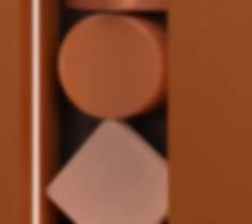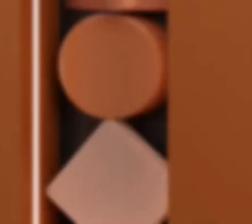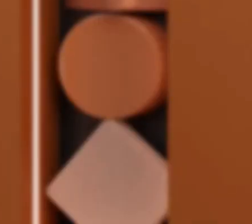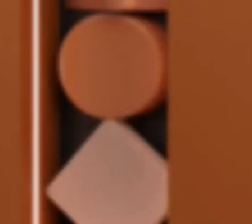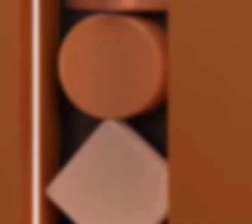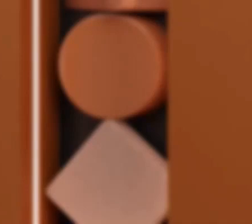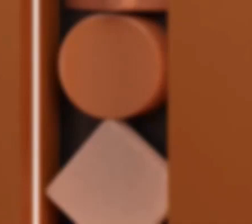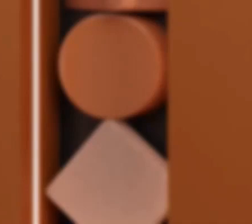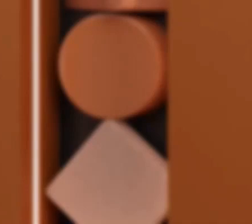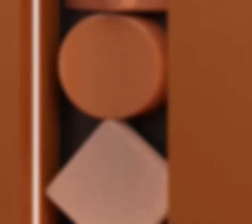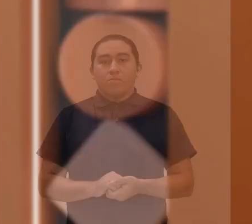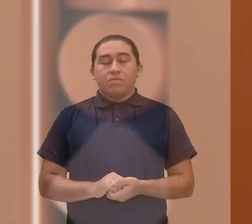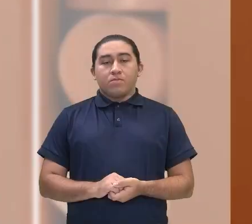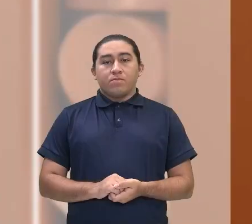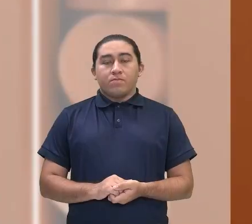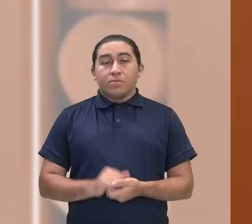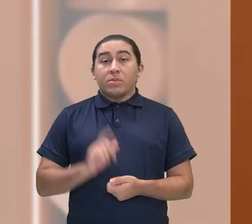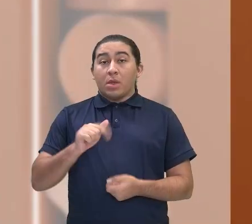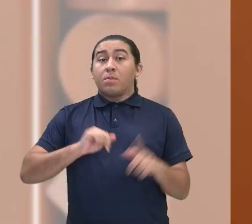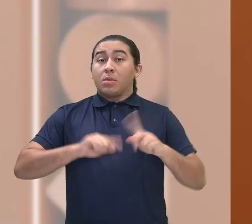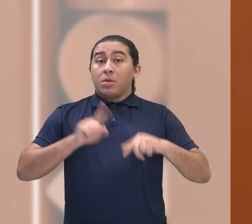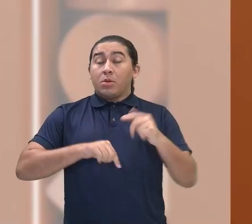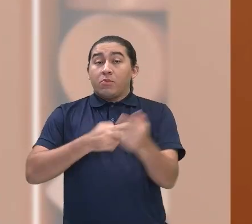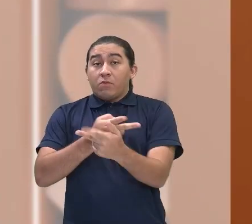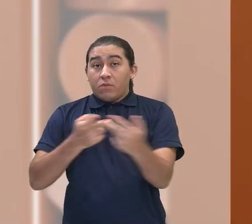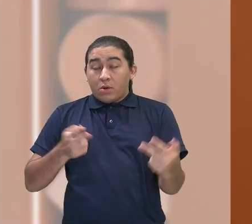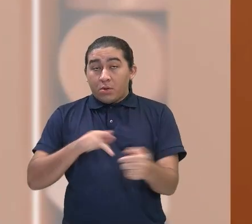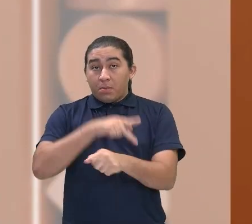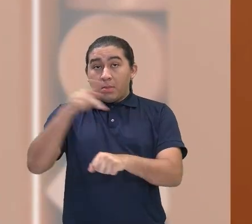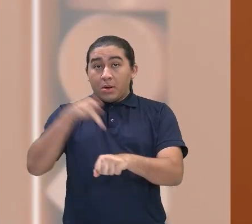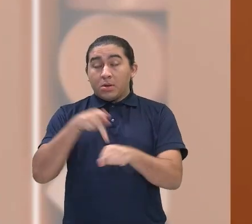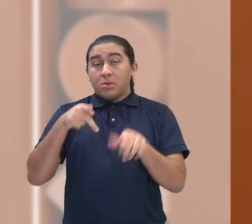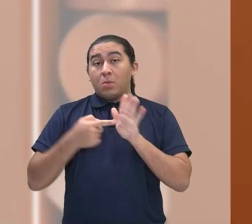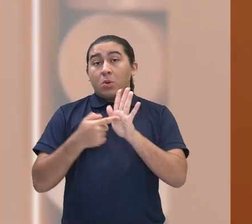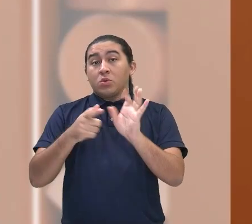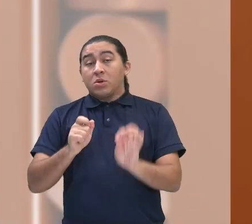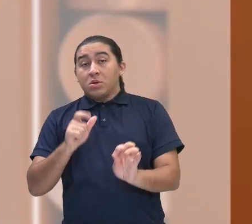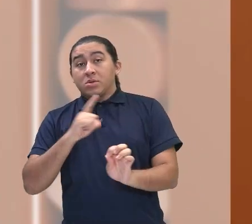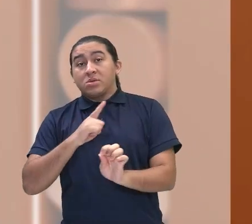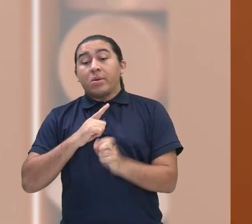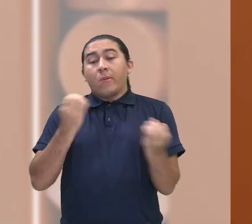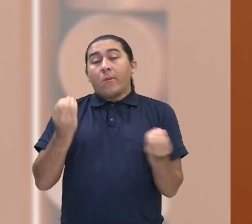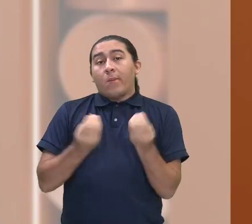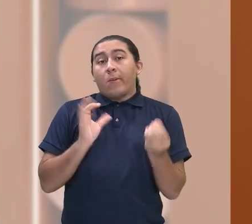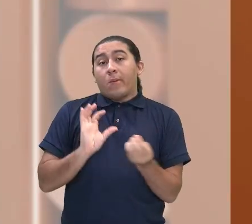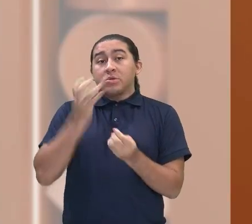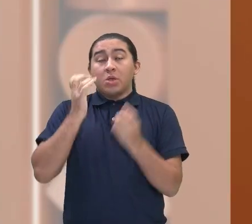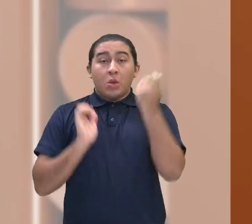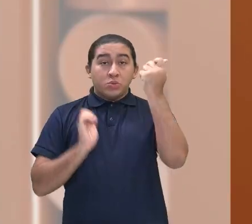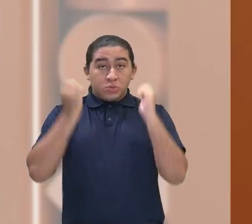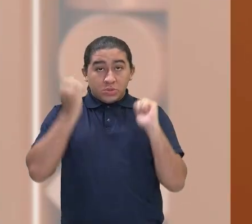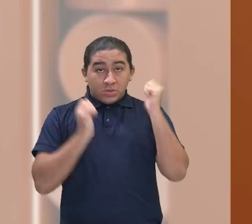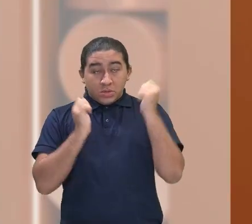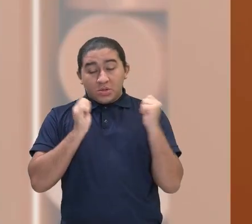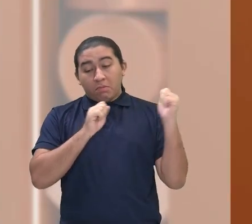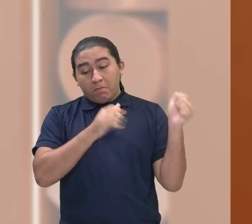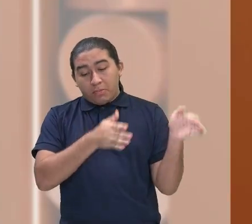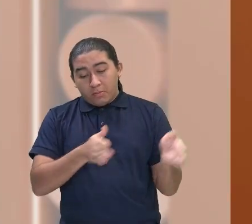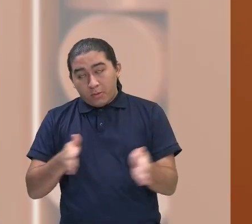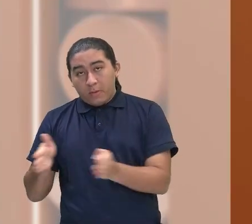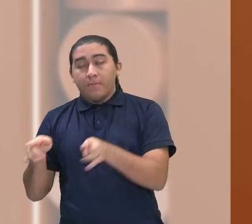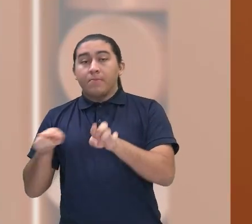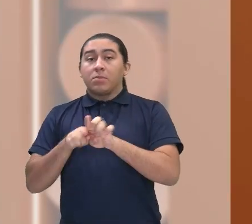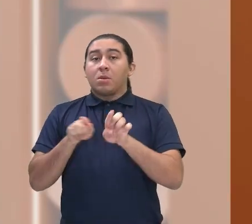globalização. Ela apresenta tecnologias avançadas, produção